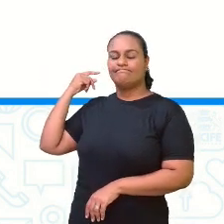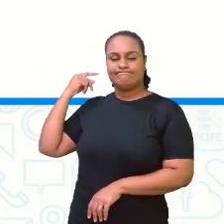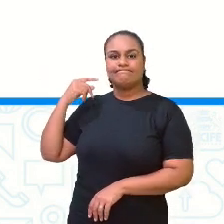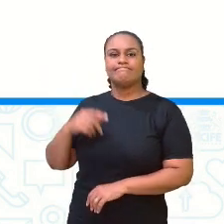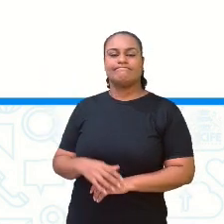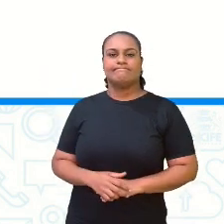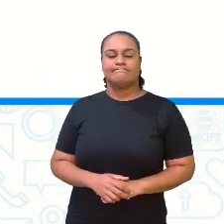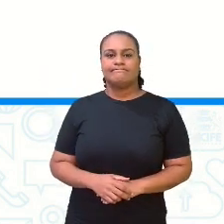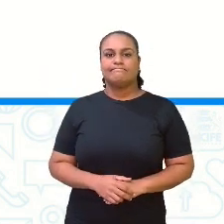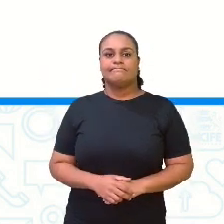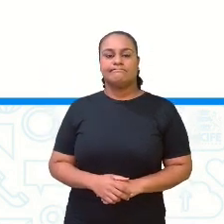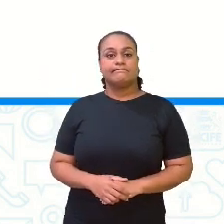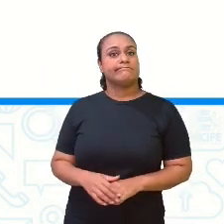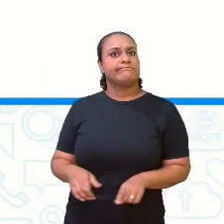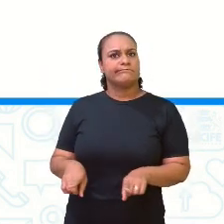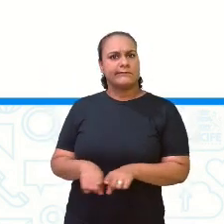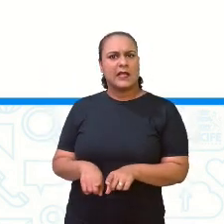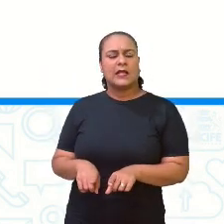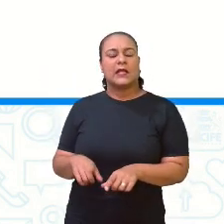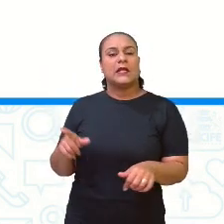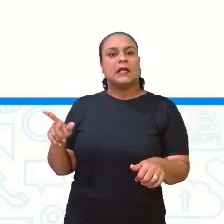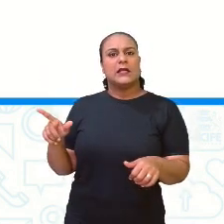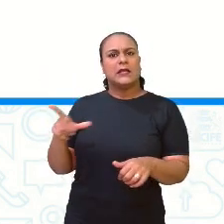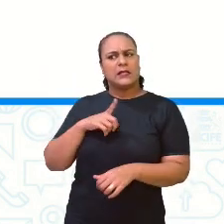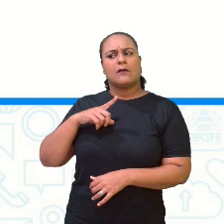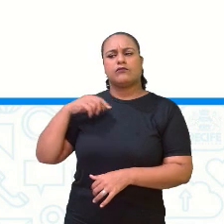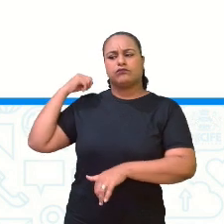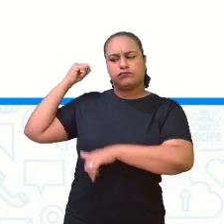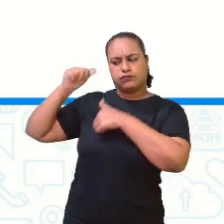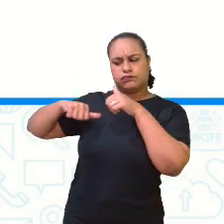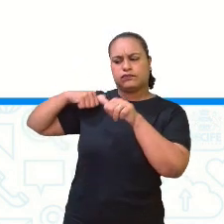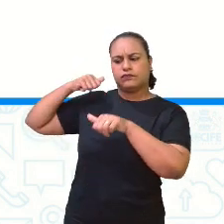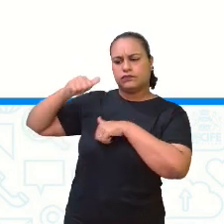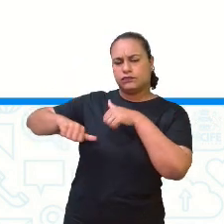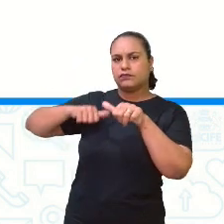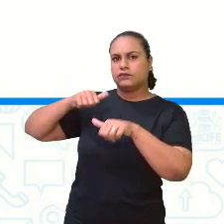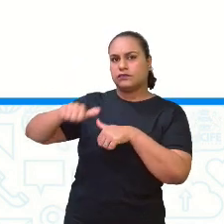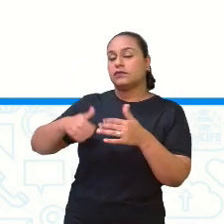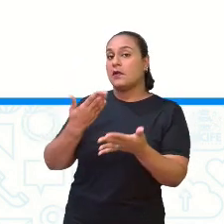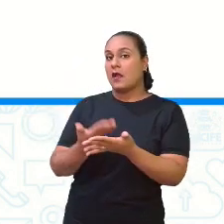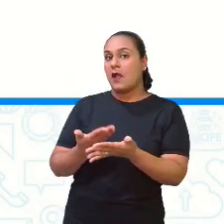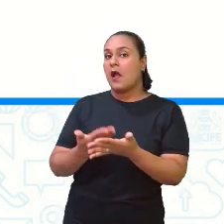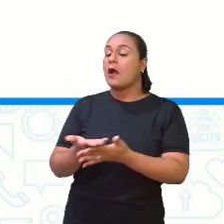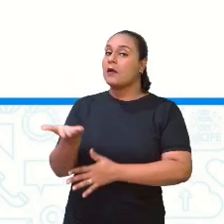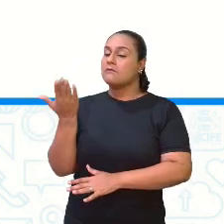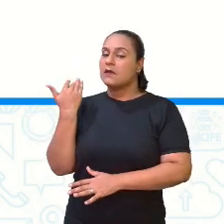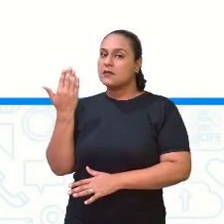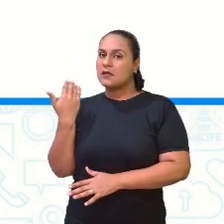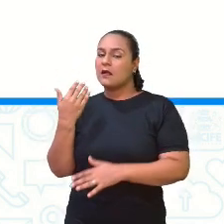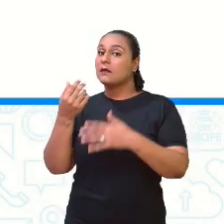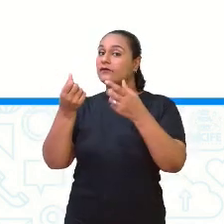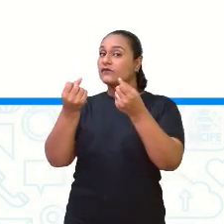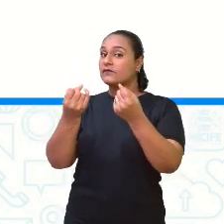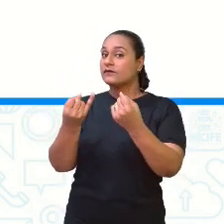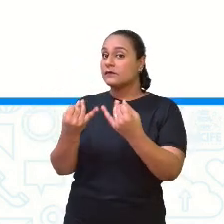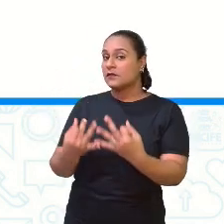e isso tem sofrido modificações, né? Em aulas anteriores a gente falou um pouco sobre a